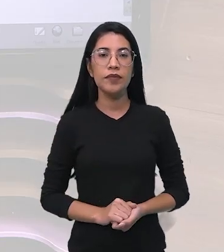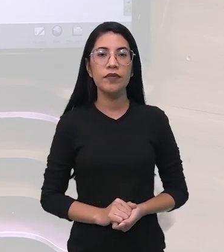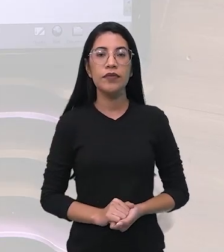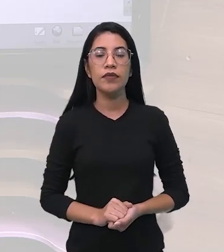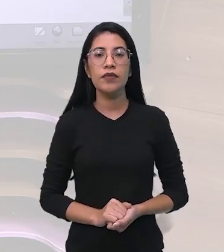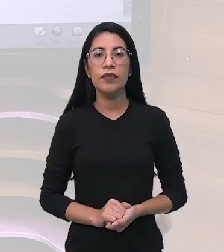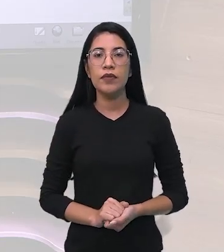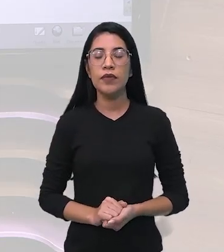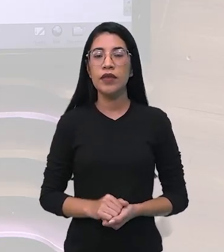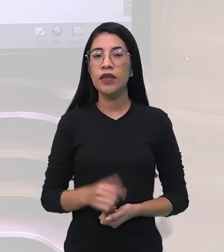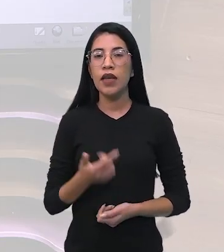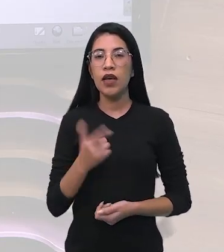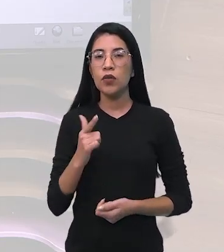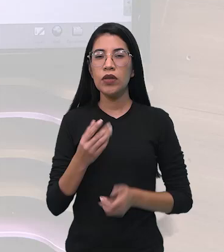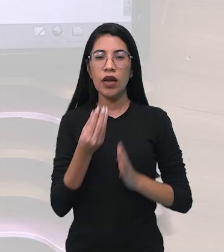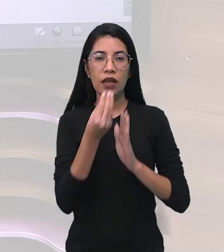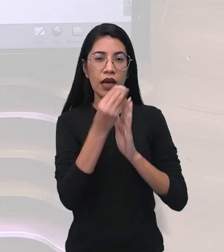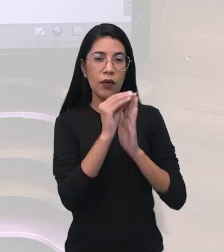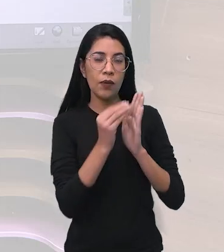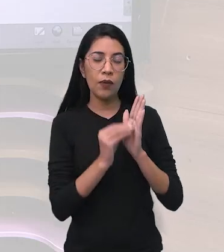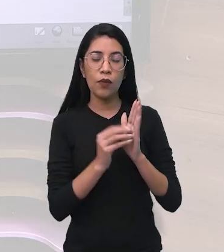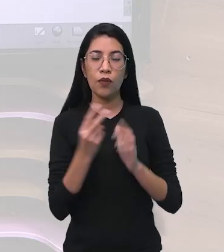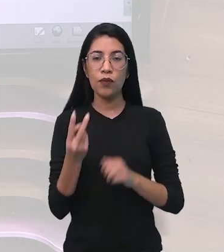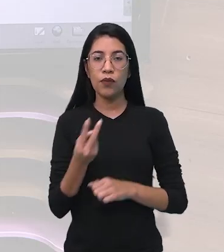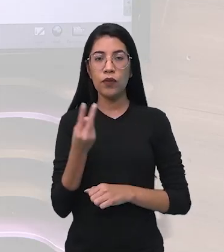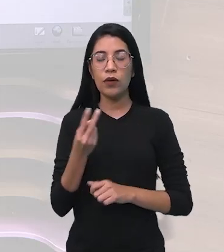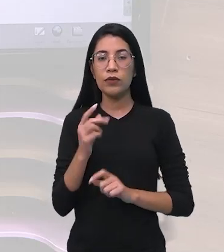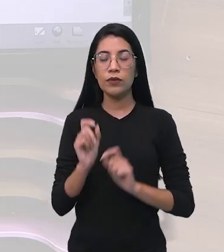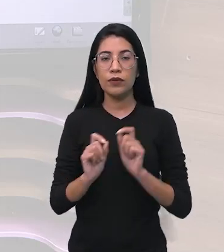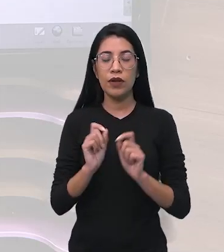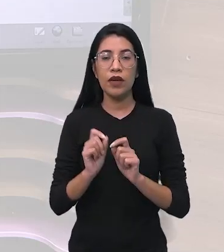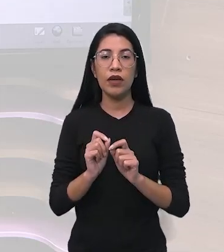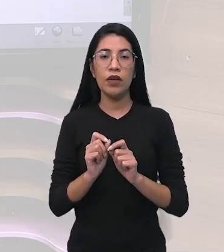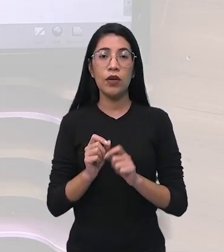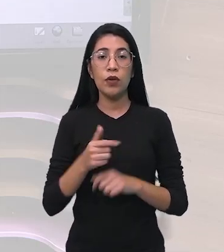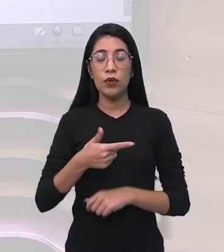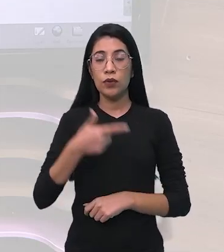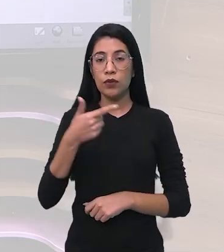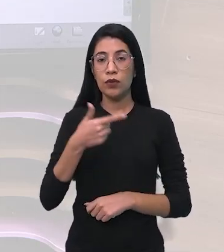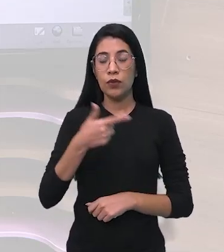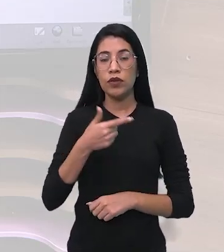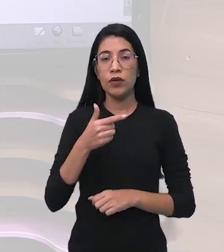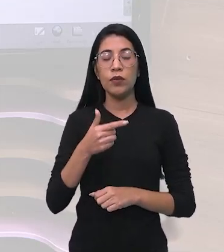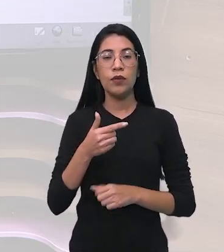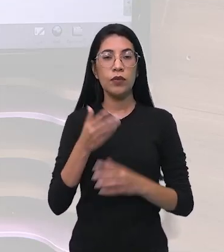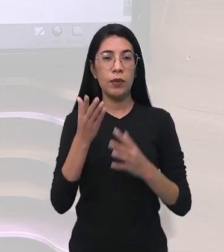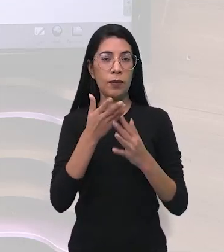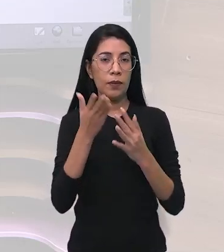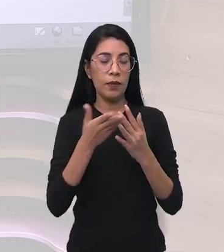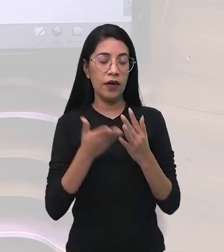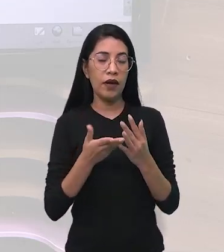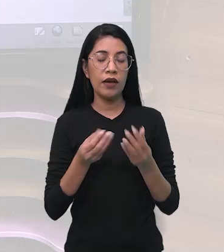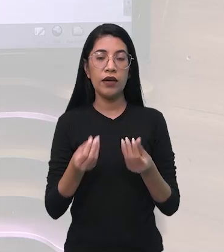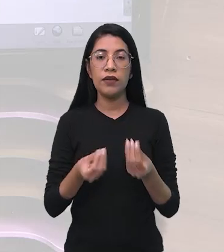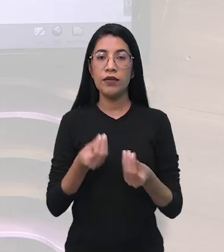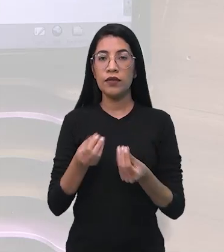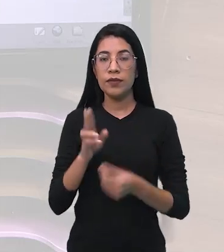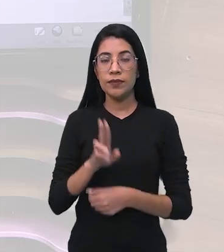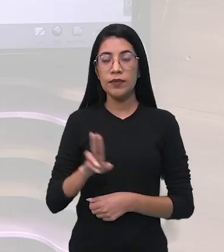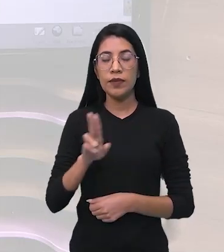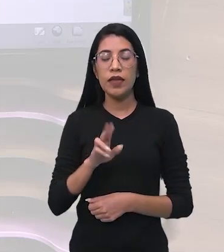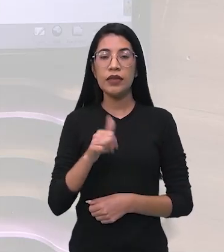não mencionou o valor do segundo plano, né? Então a gente vai trabalhar como